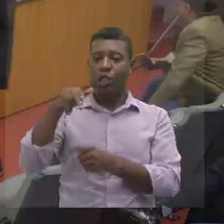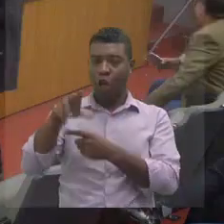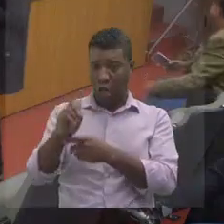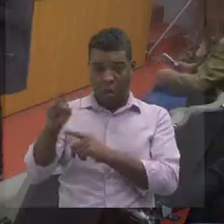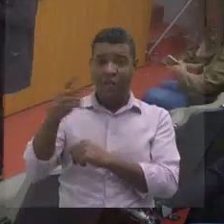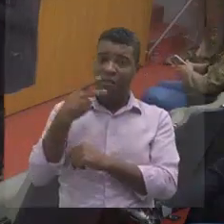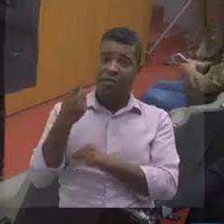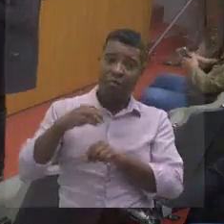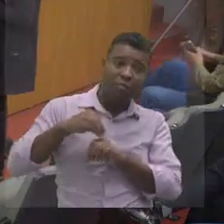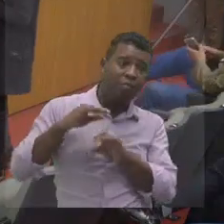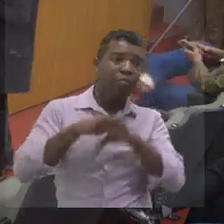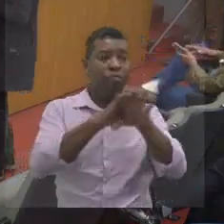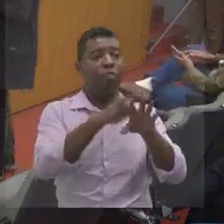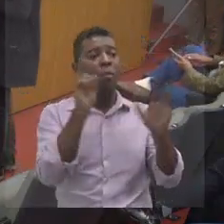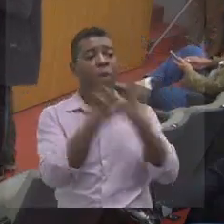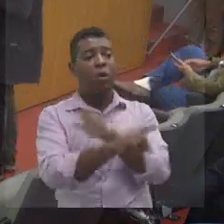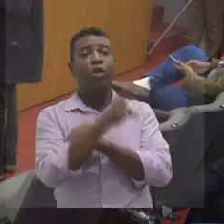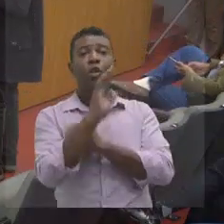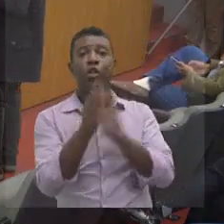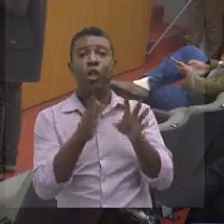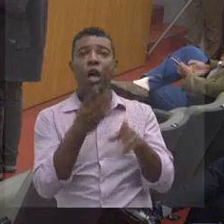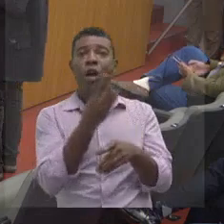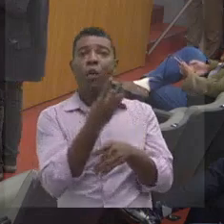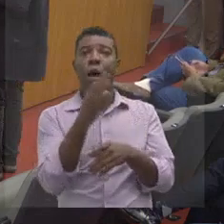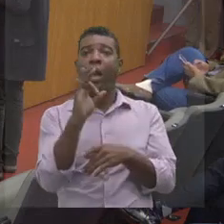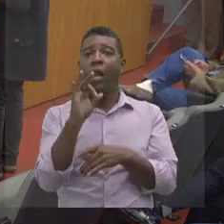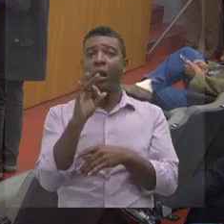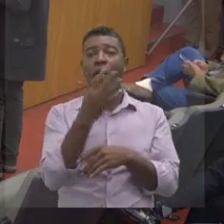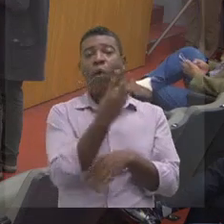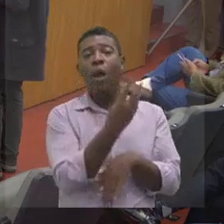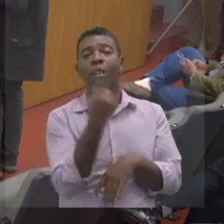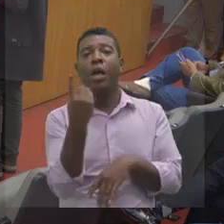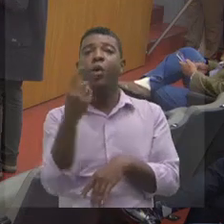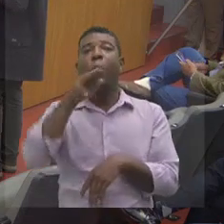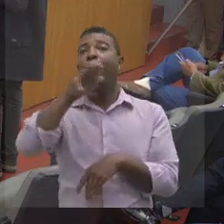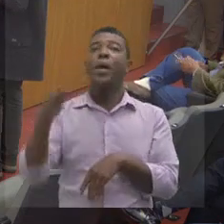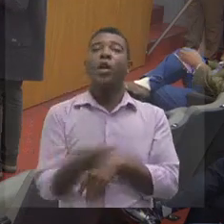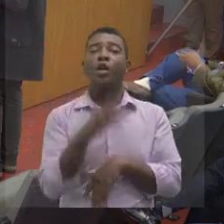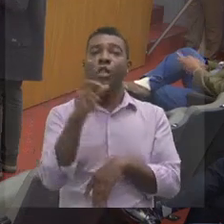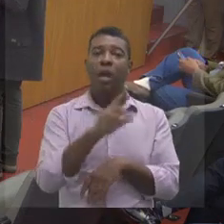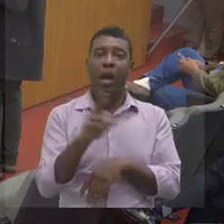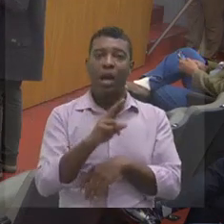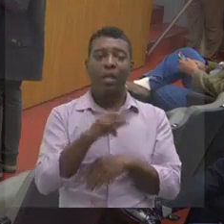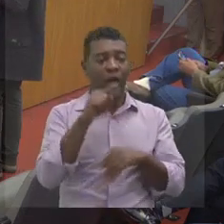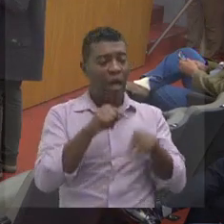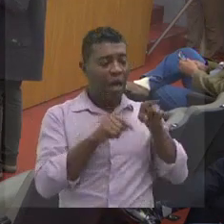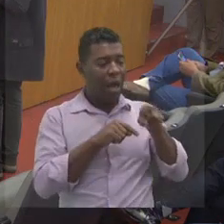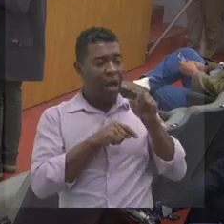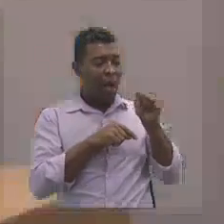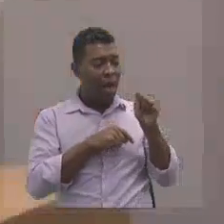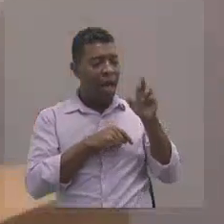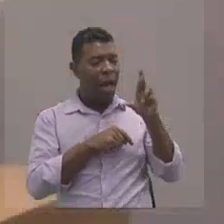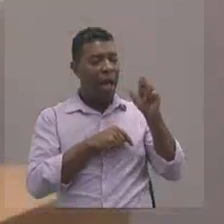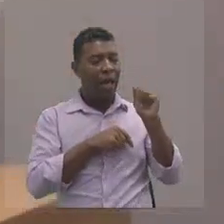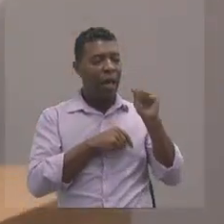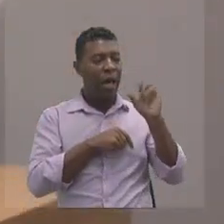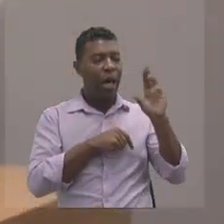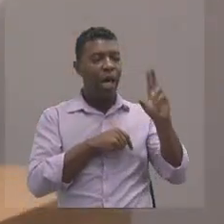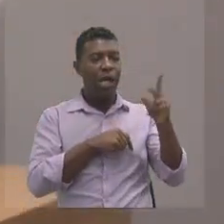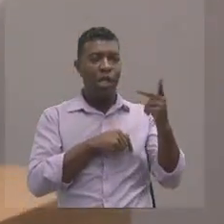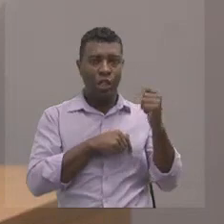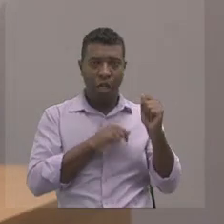sobre a pavimentar 41 milhões de reais sendo utilizados para pavimentação de Araxá até o rancho do